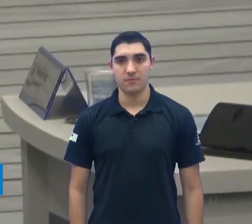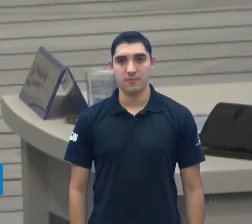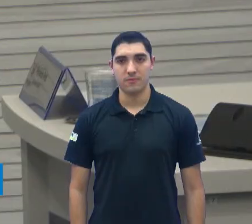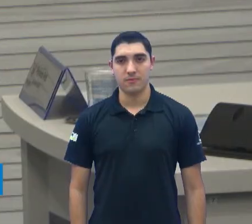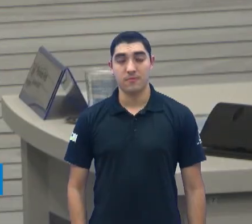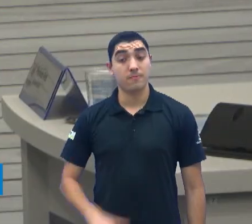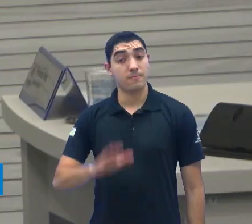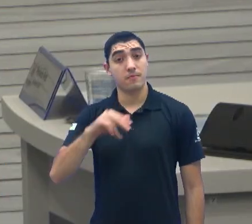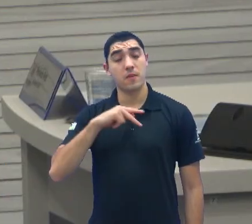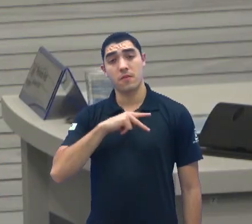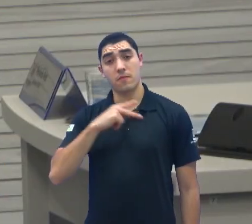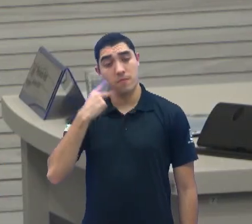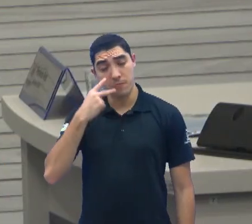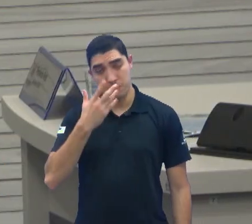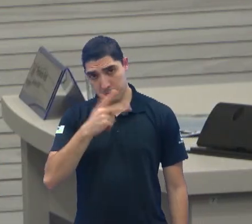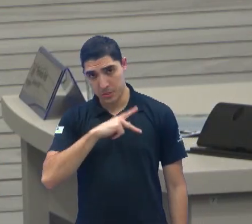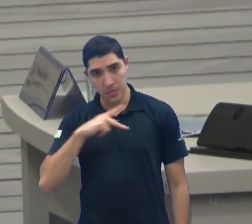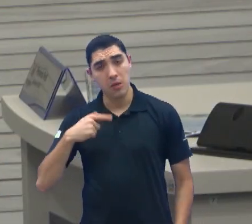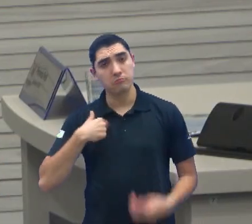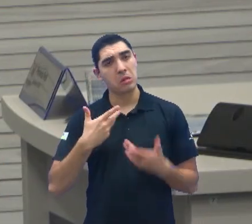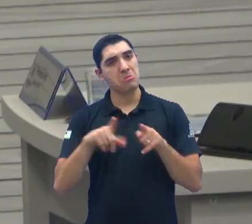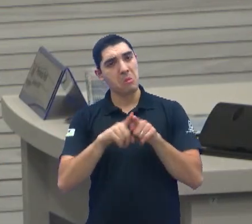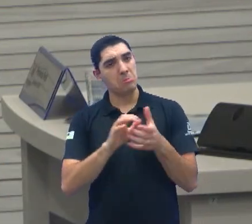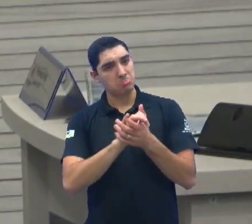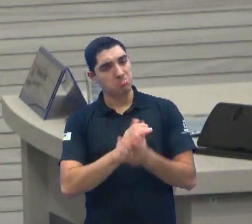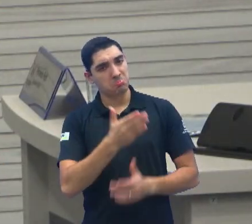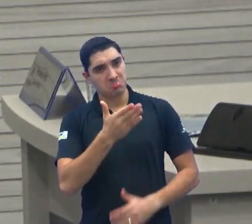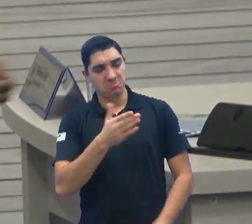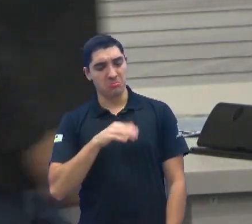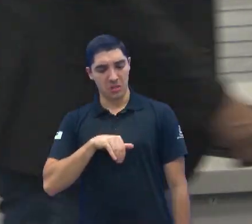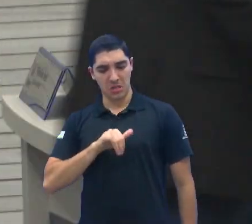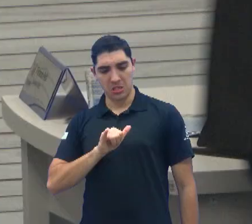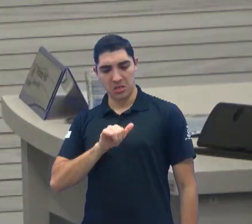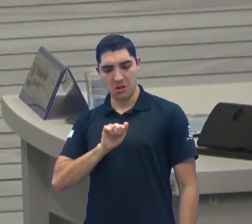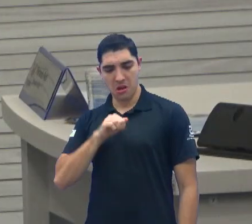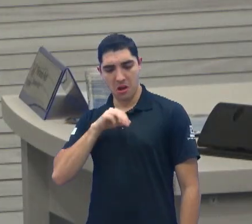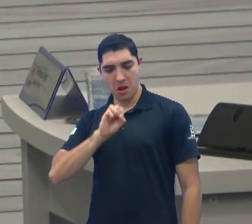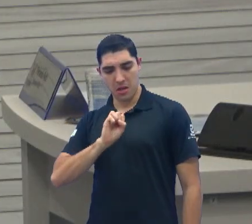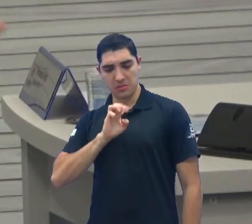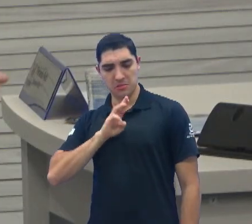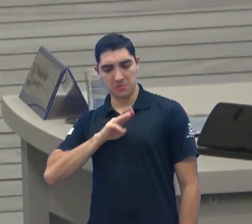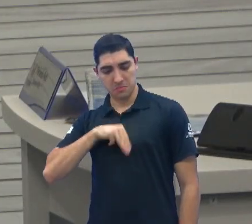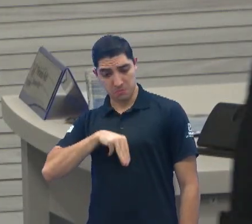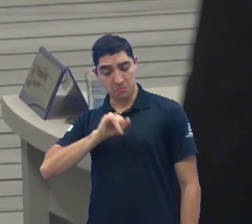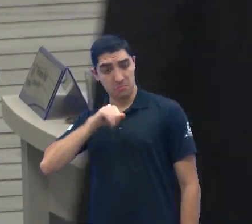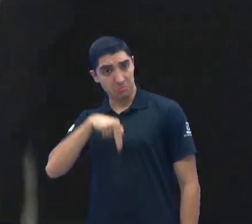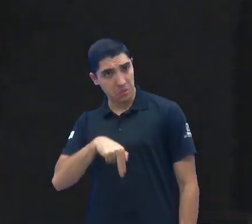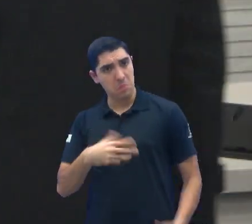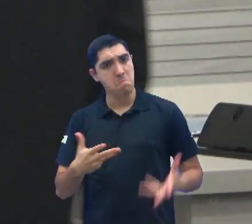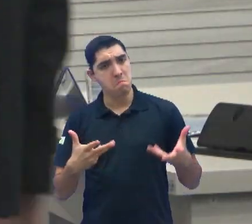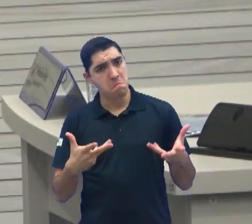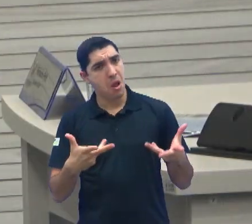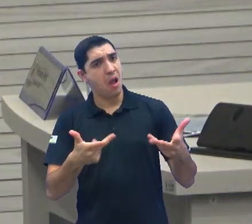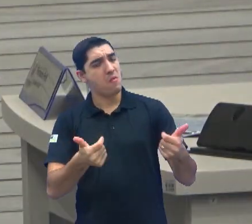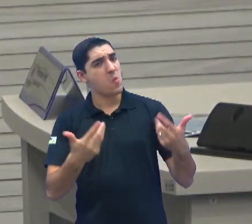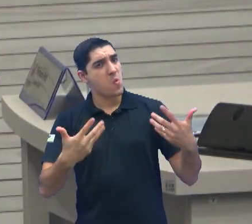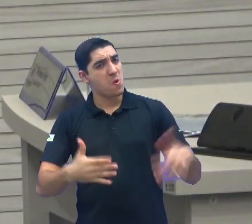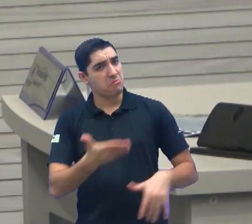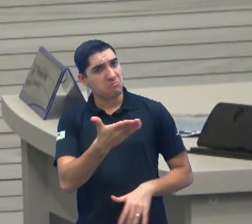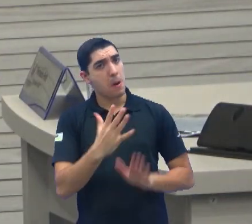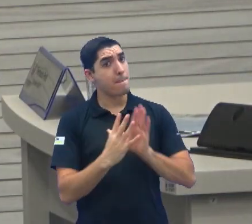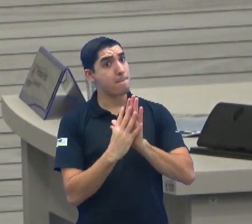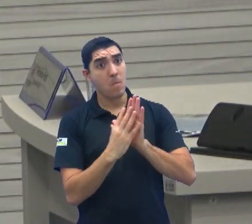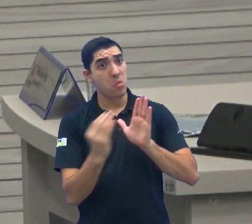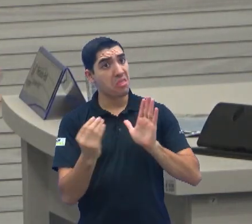menina brilhante, não é? Que traz para essa casa nessa noite um grande exemplo de uma criança que